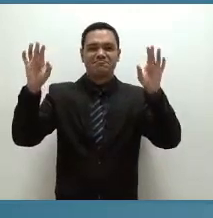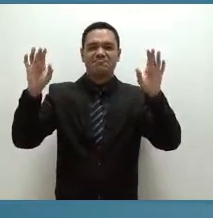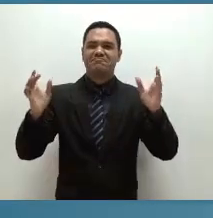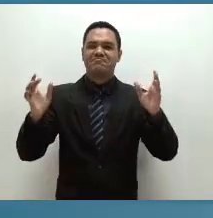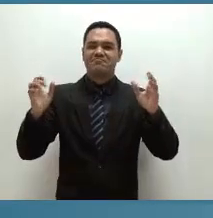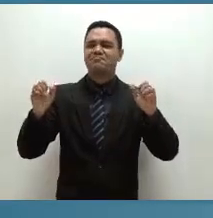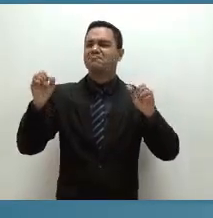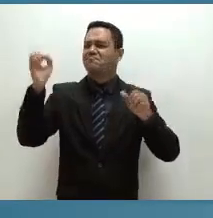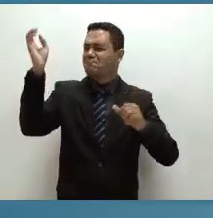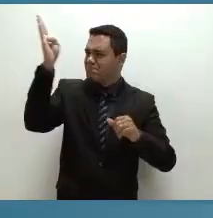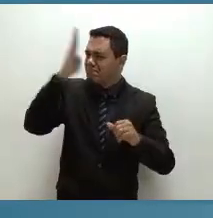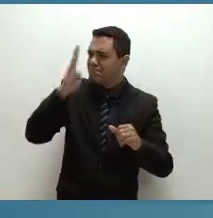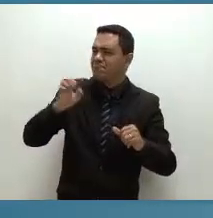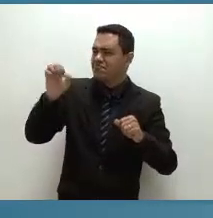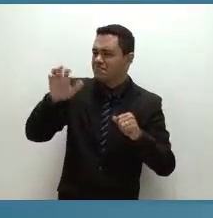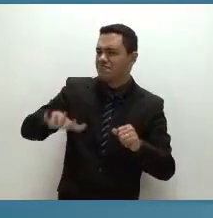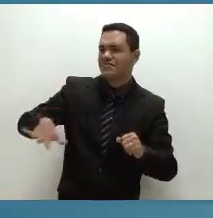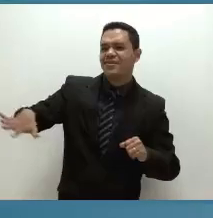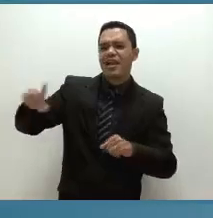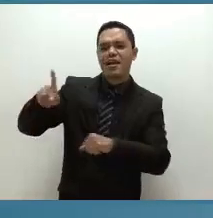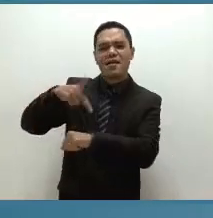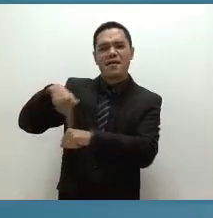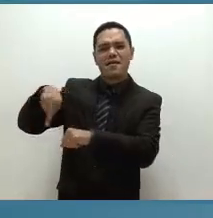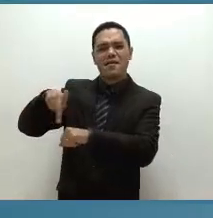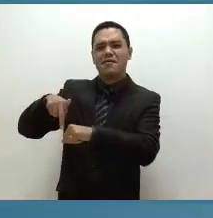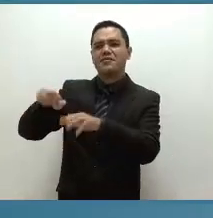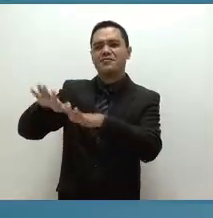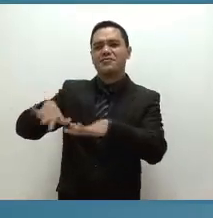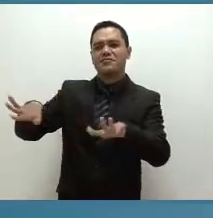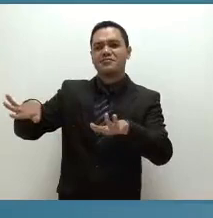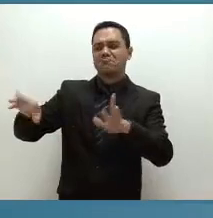país perante os jurisdições.